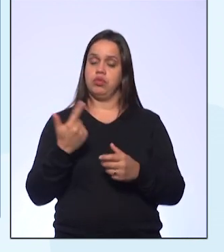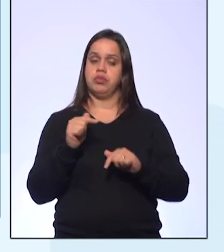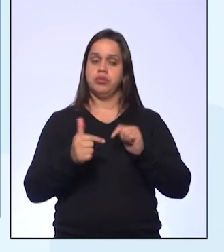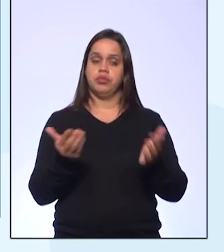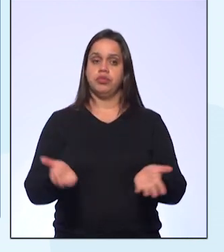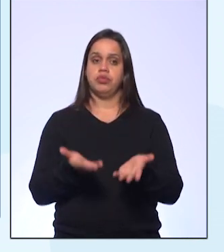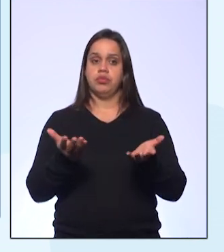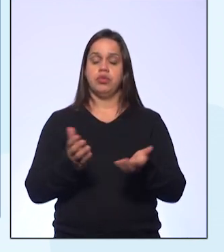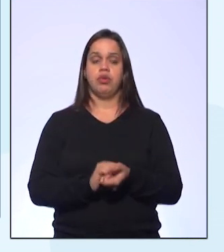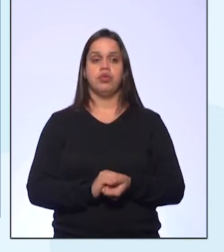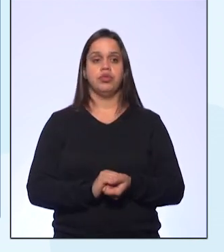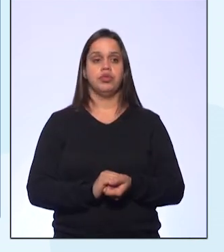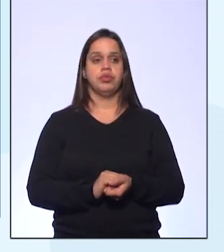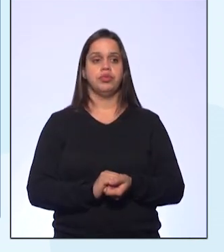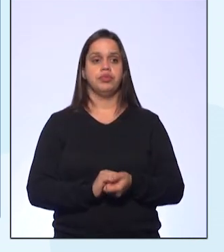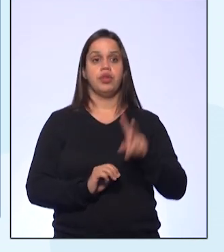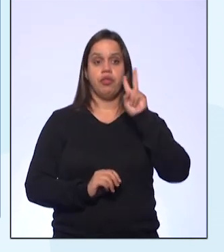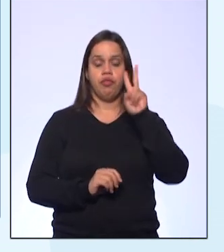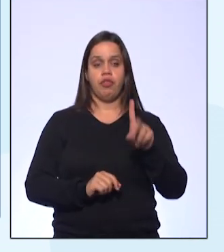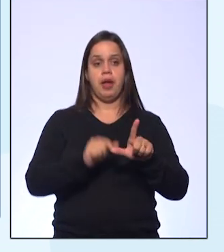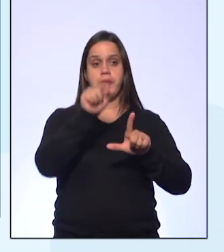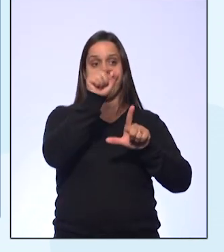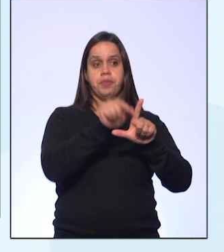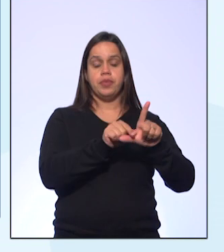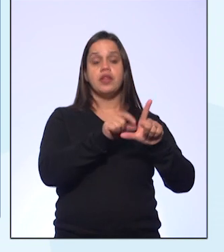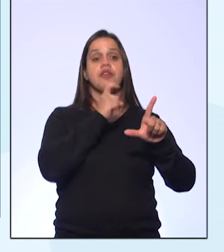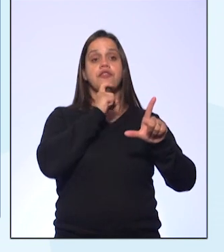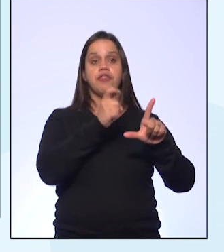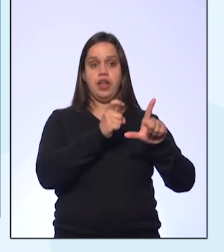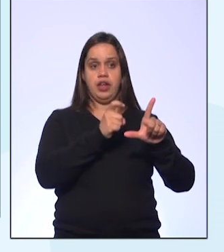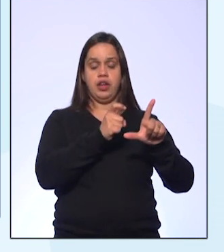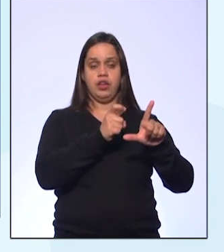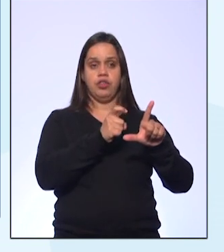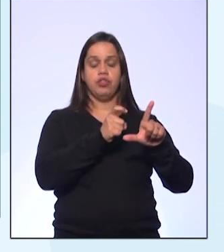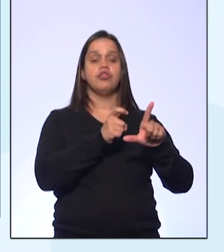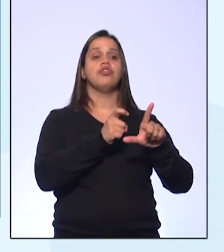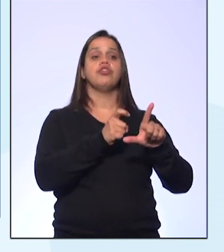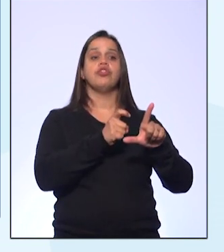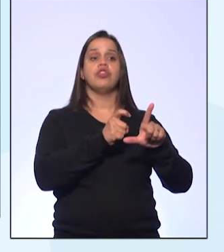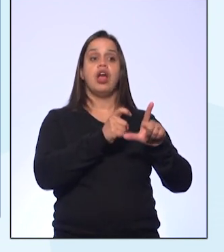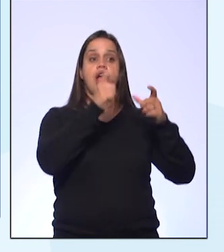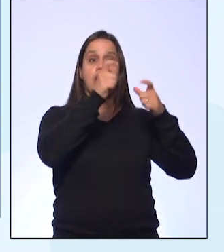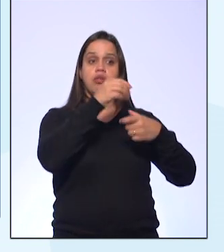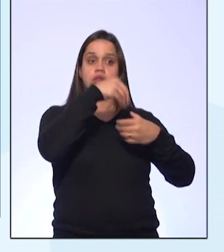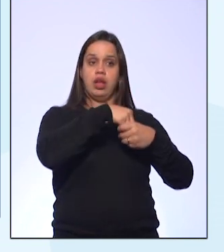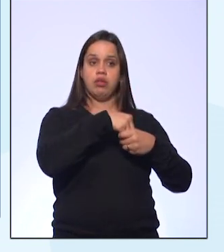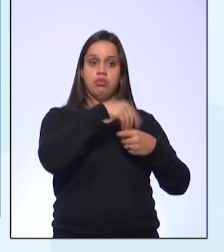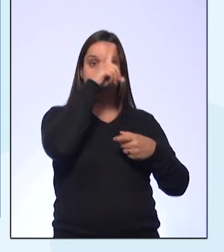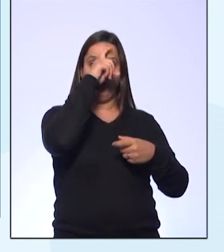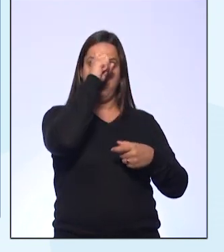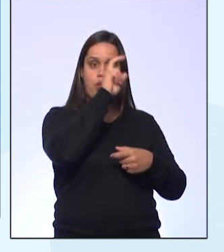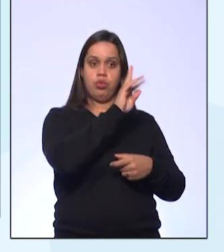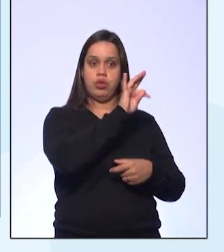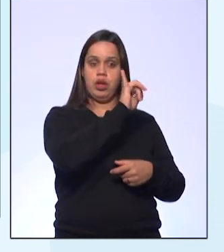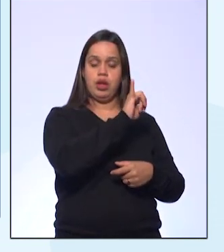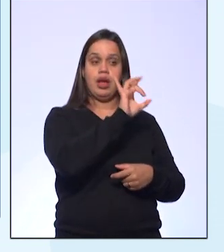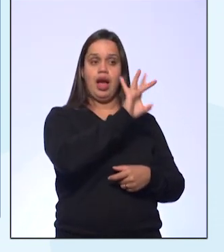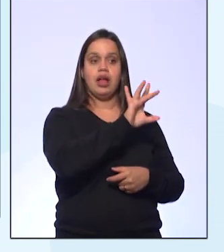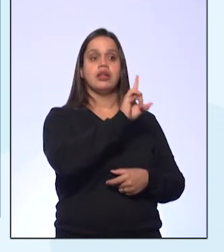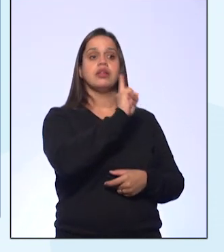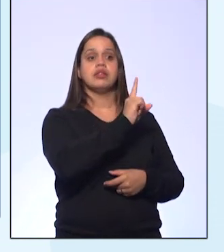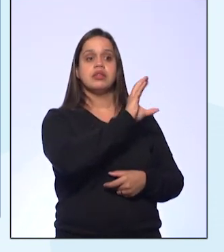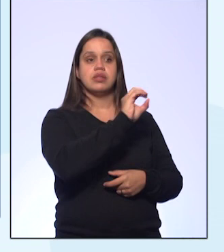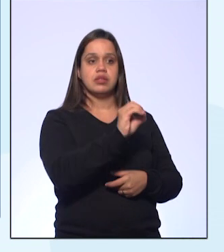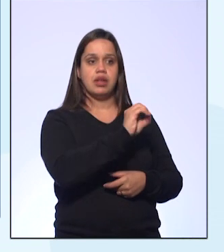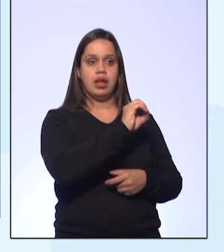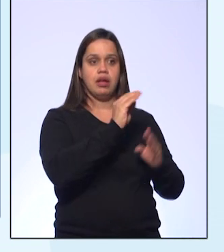gente consegue observar que a barrinha verde se refere a leitos de UTI para cada 100 mil habitantes e o vermelhinho, leitos